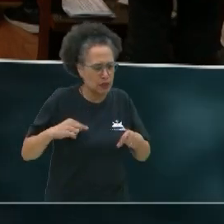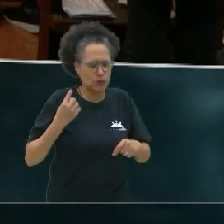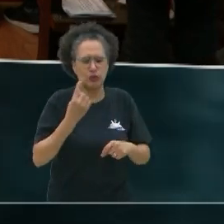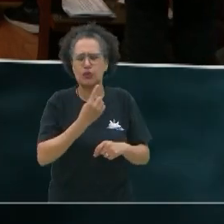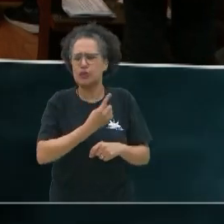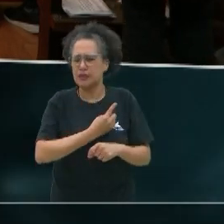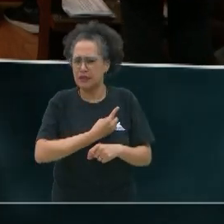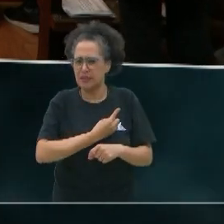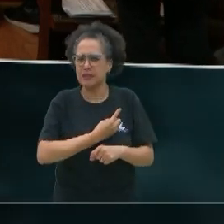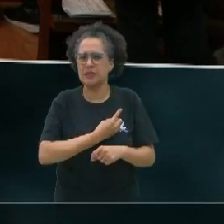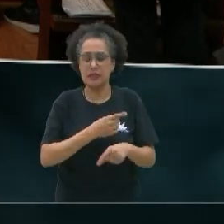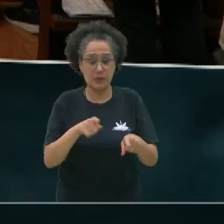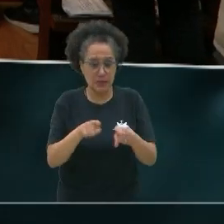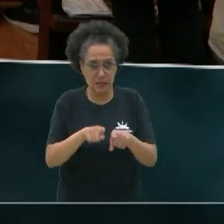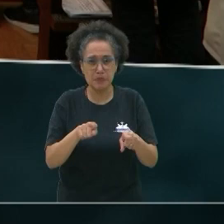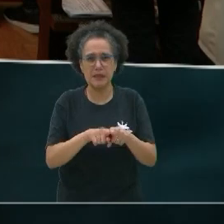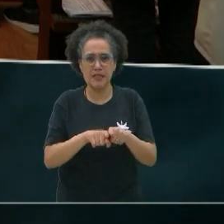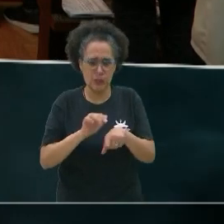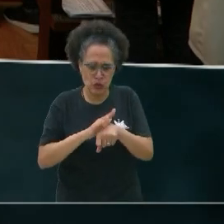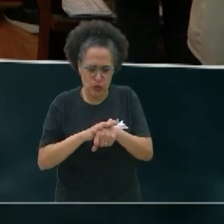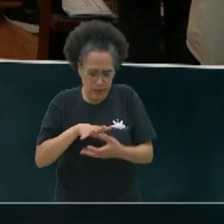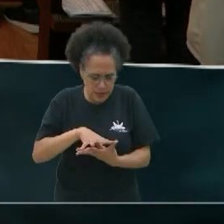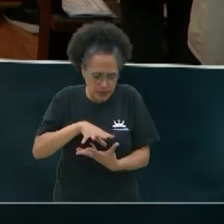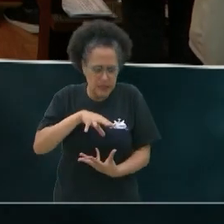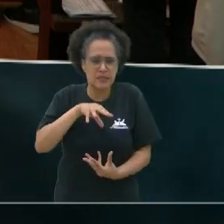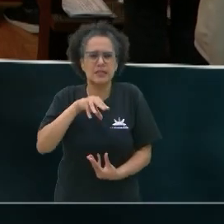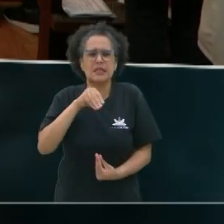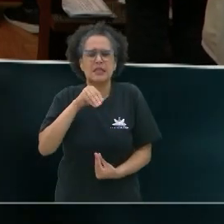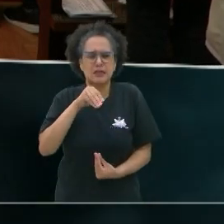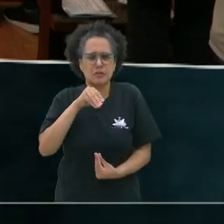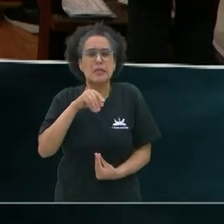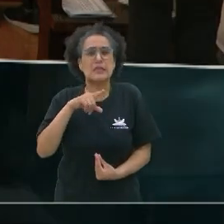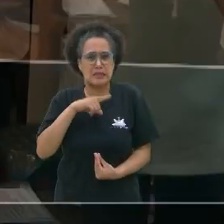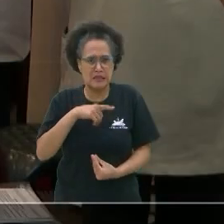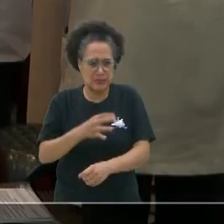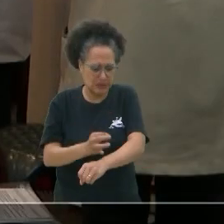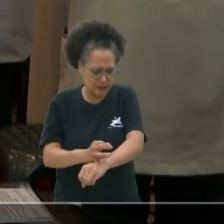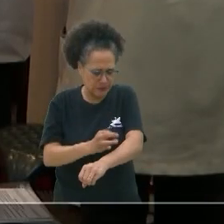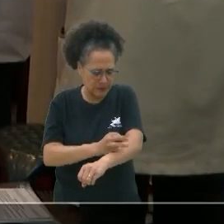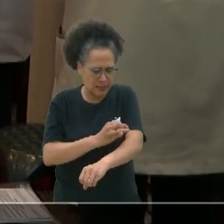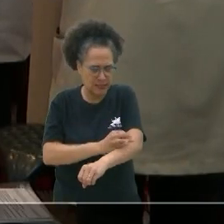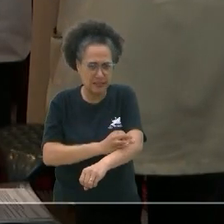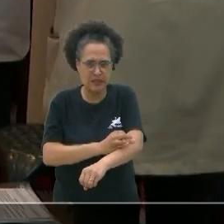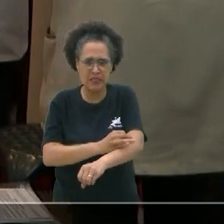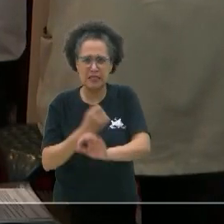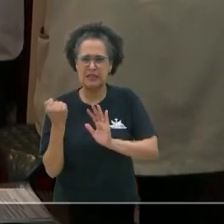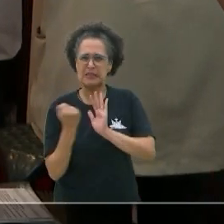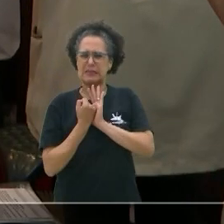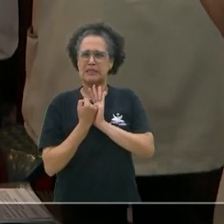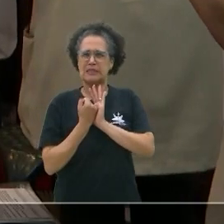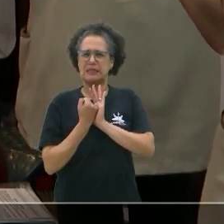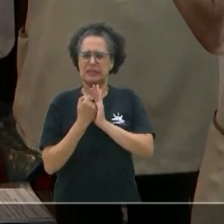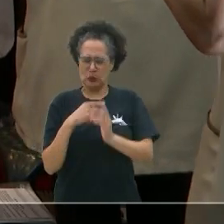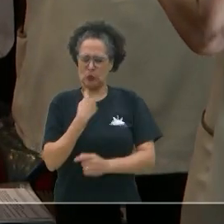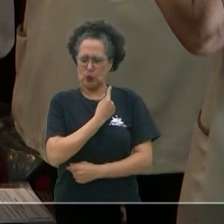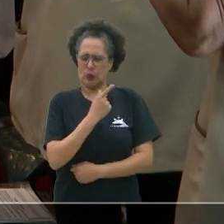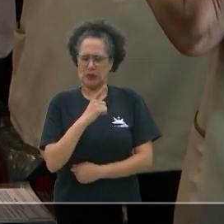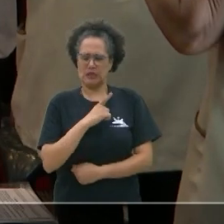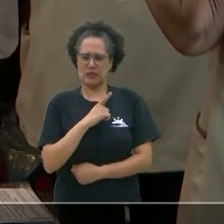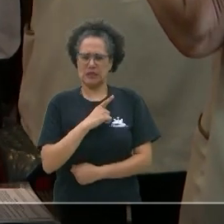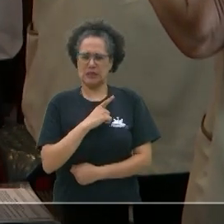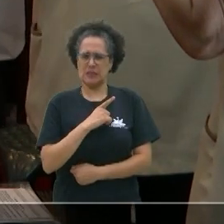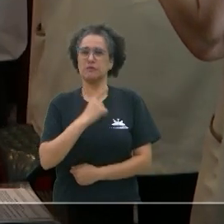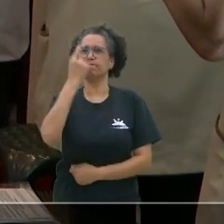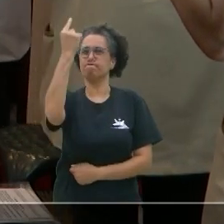enfermidades também da alma, Senhor. As feridas que foram gravadas em nós. Venha, Senhor, com